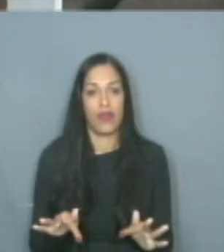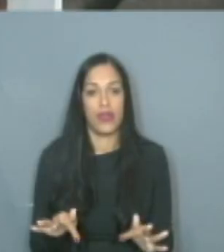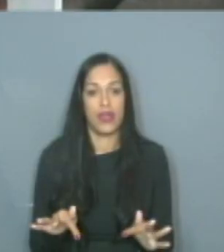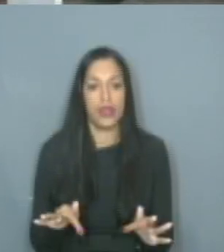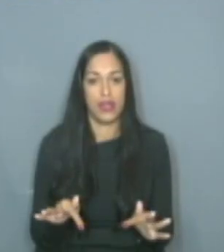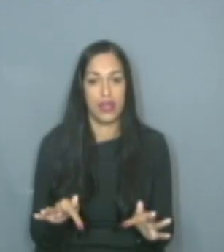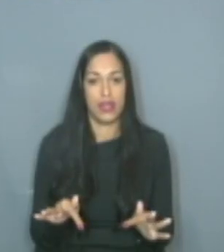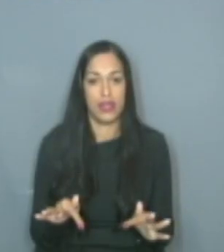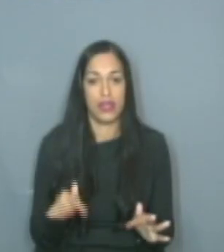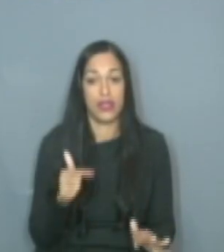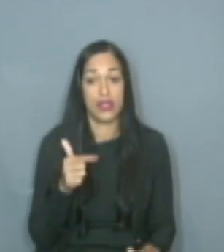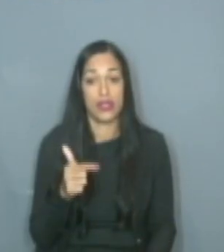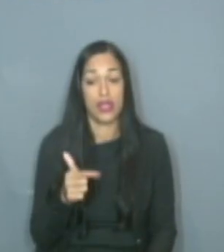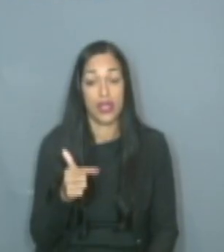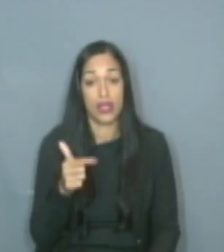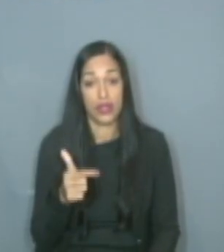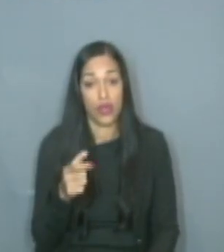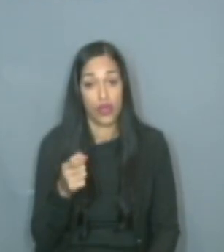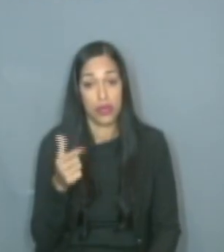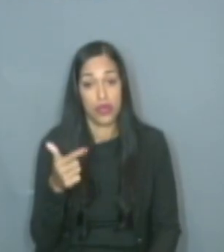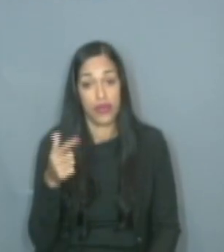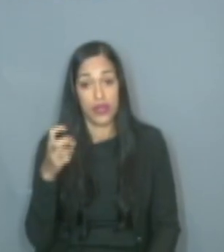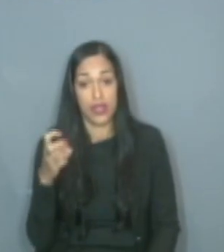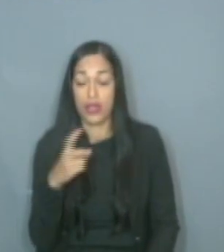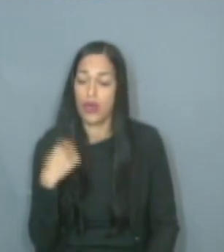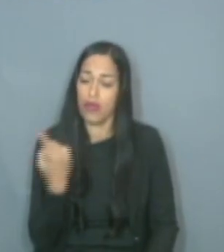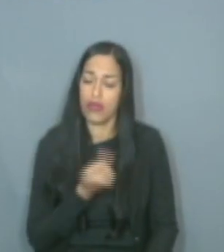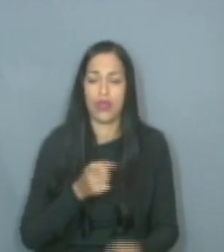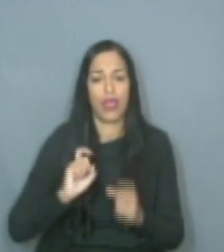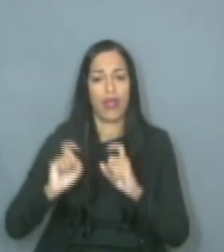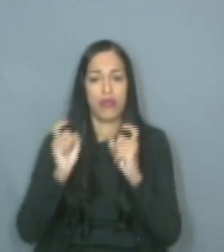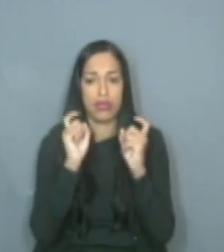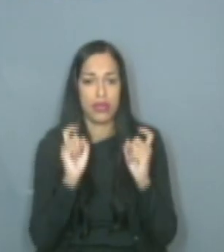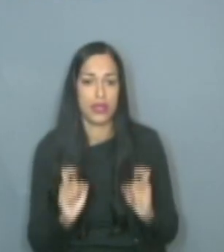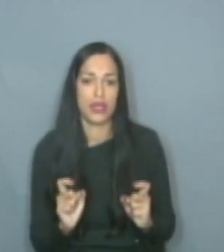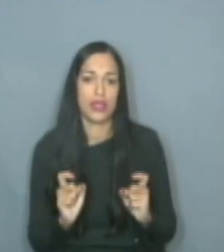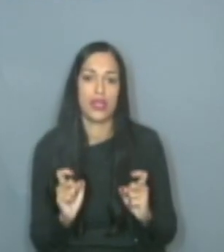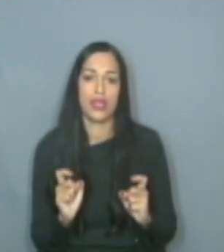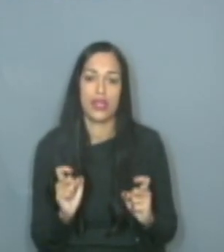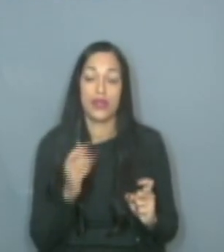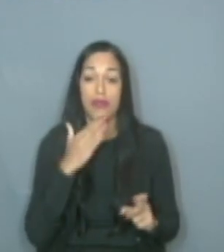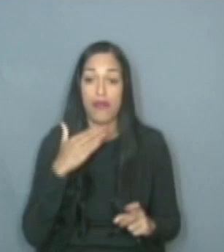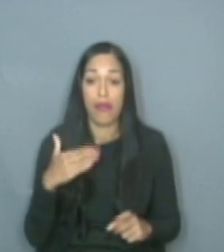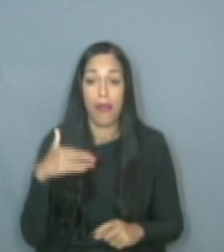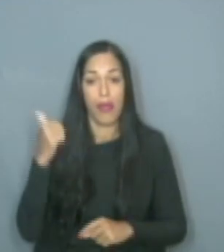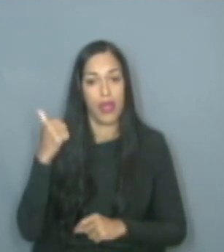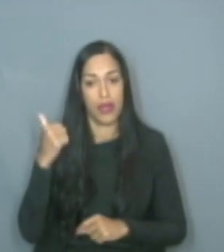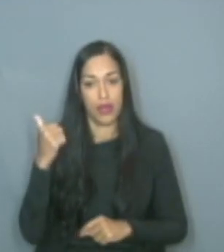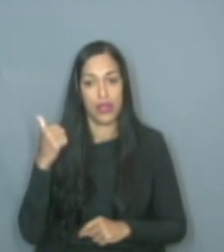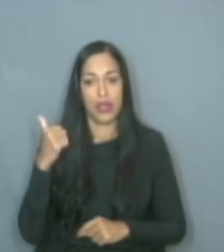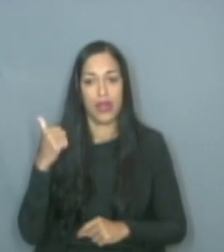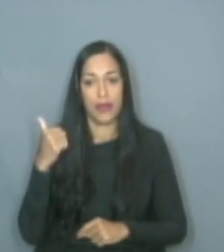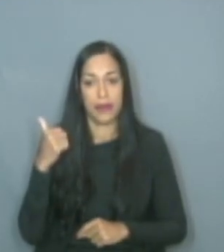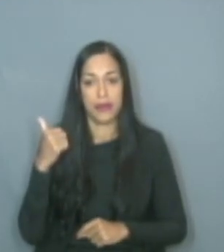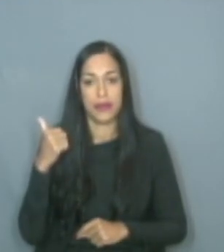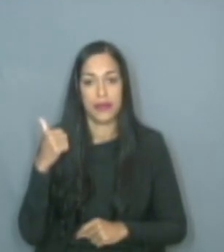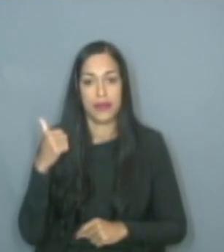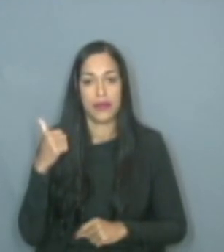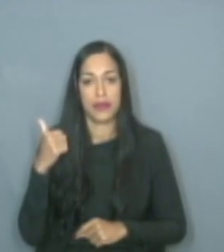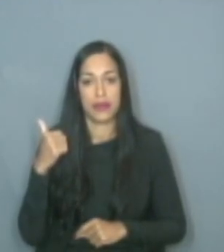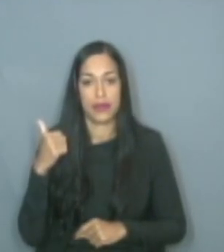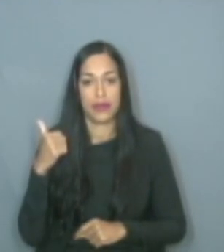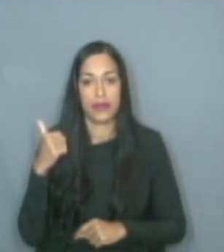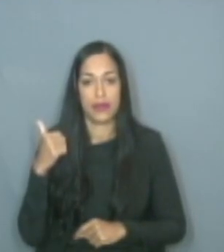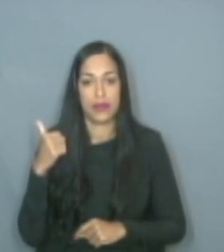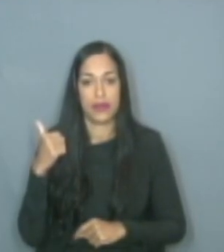em 25 a gente ainda esteja debatendo e discutindo pontos de melhoria para os